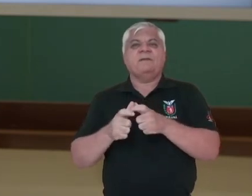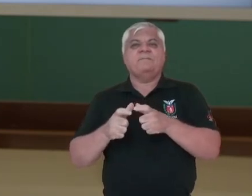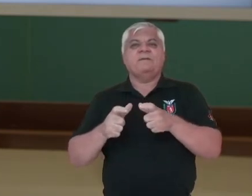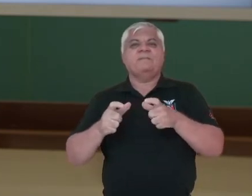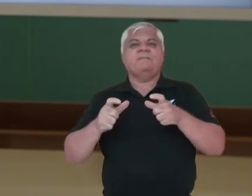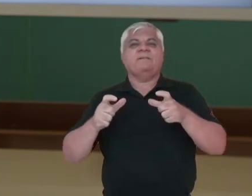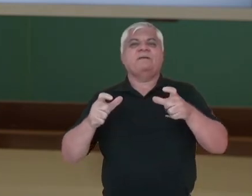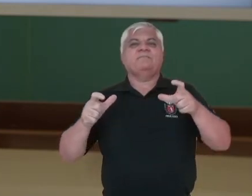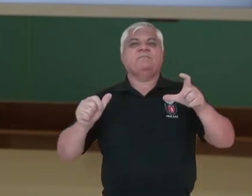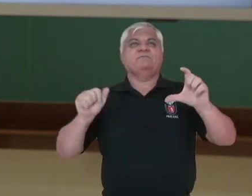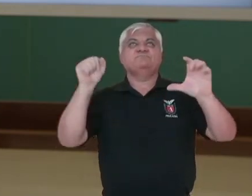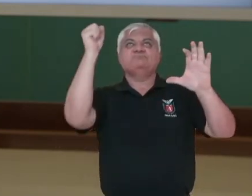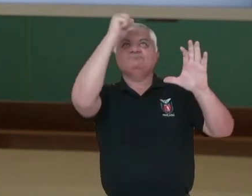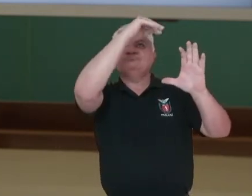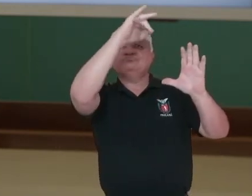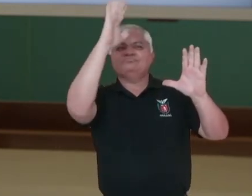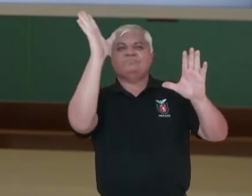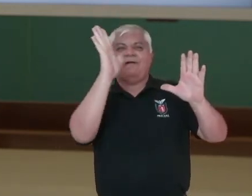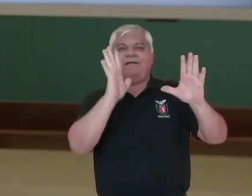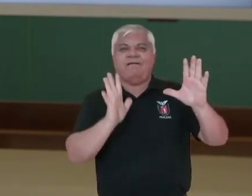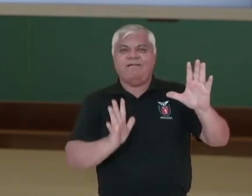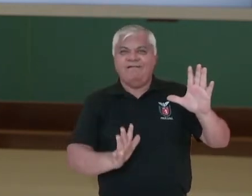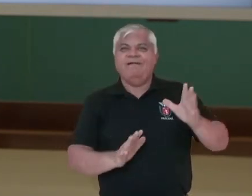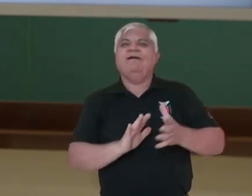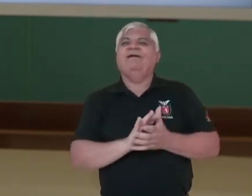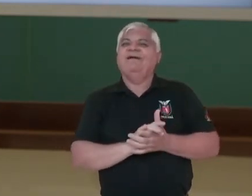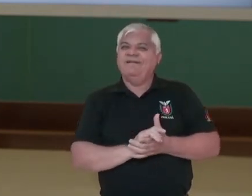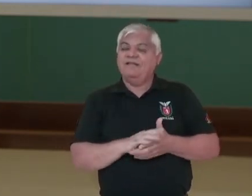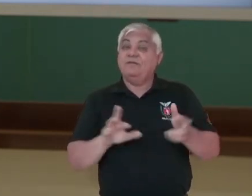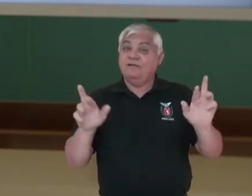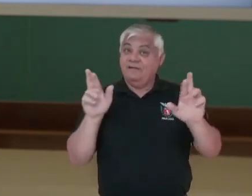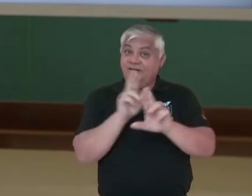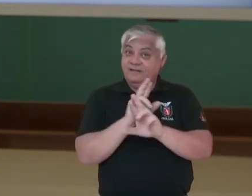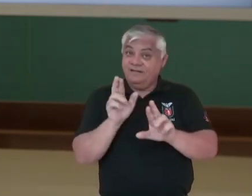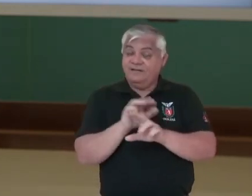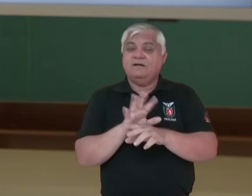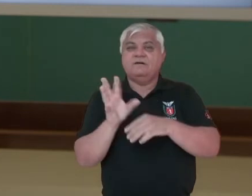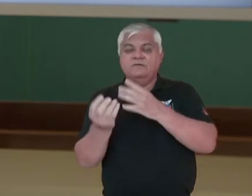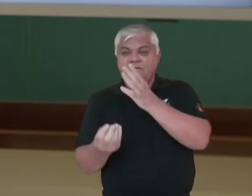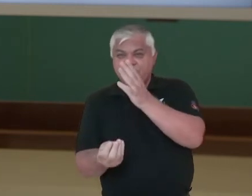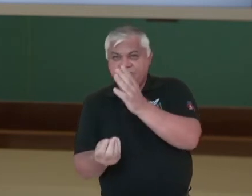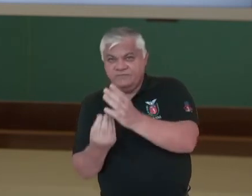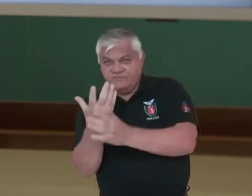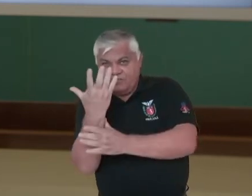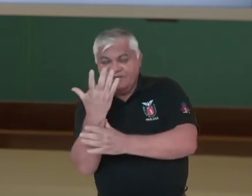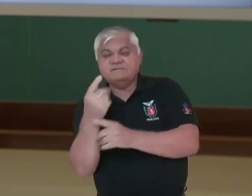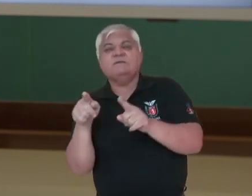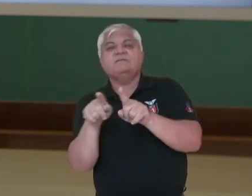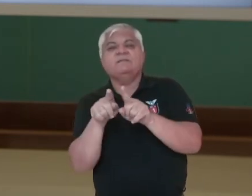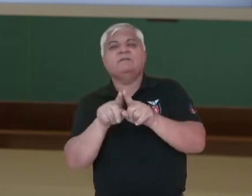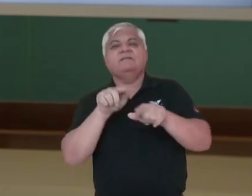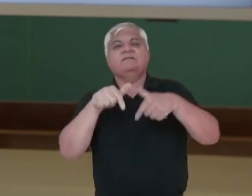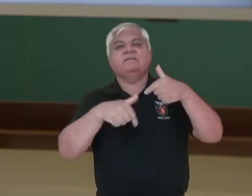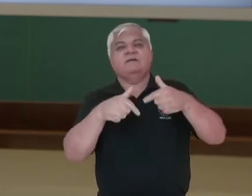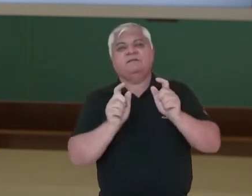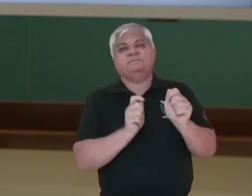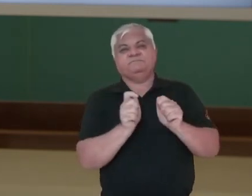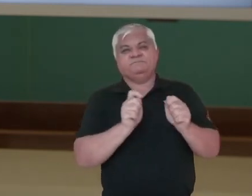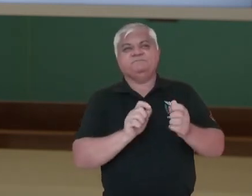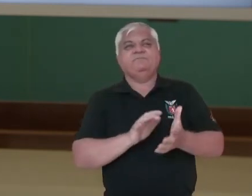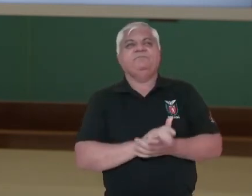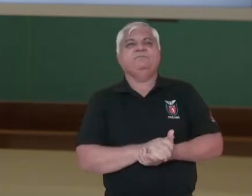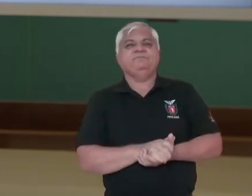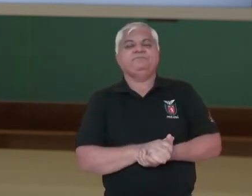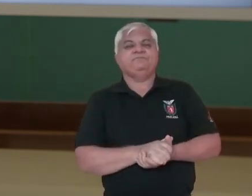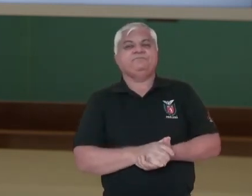expandindo o tamanho do Brasil. Por isso que a gente estabelece uma relação entre formação do Brasil e atividades econômicas,